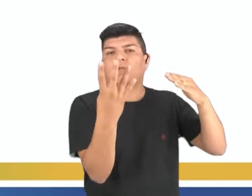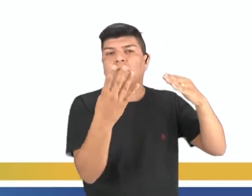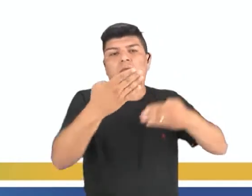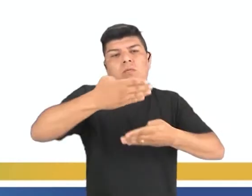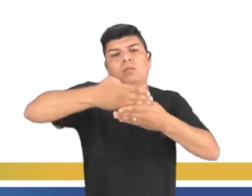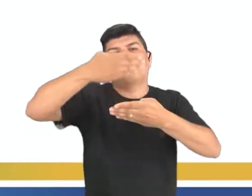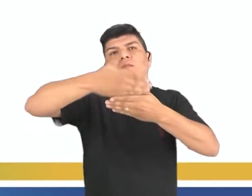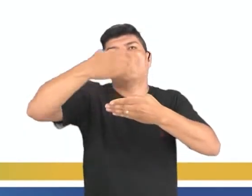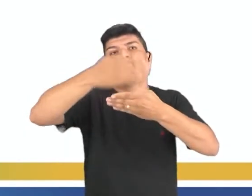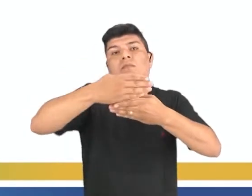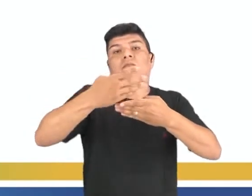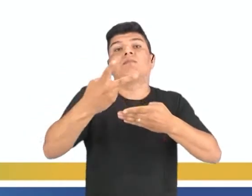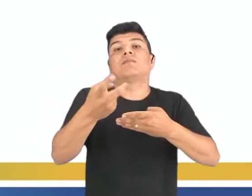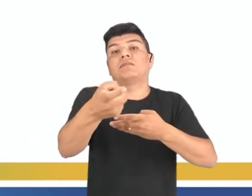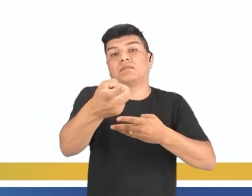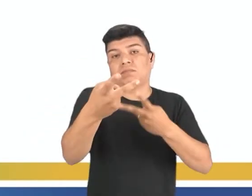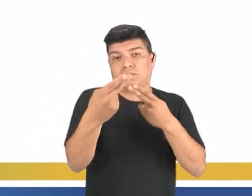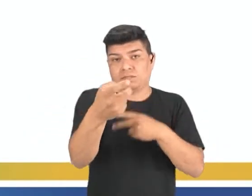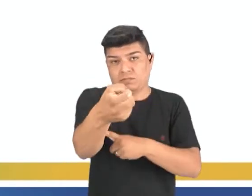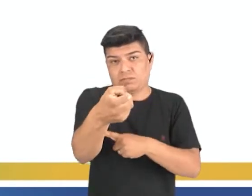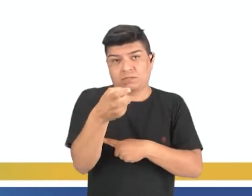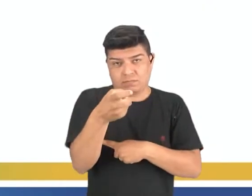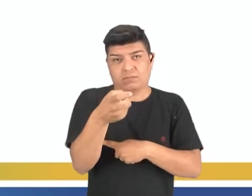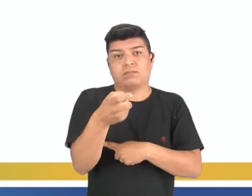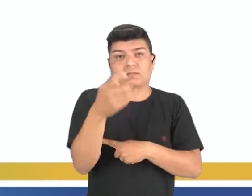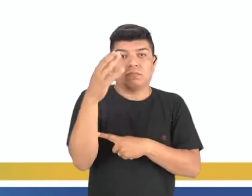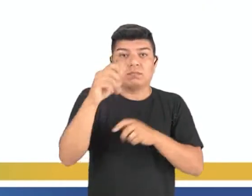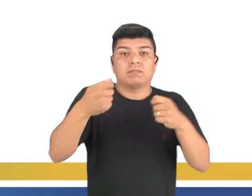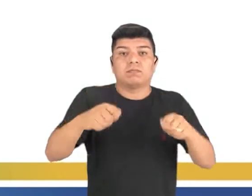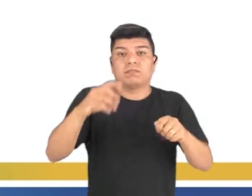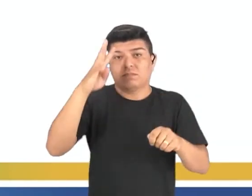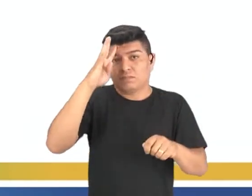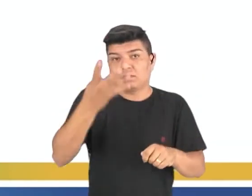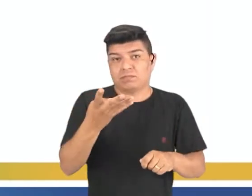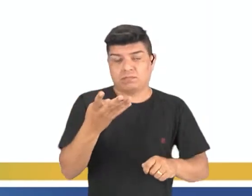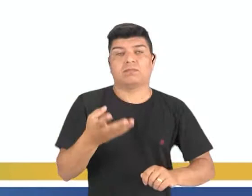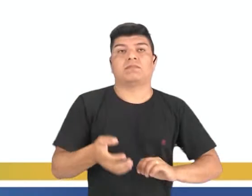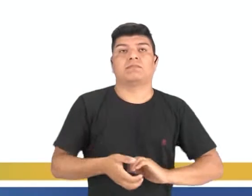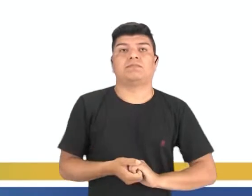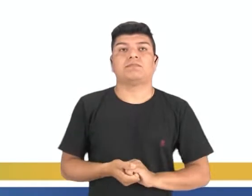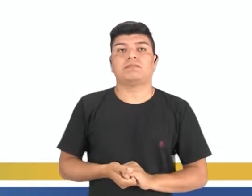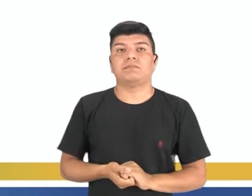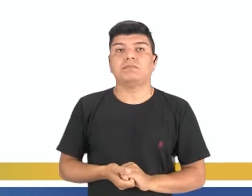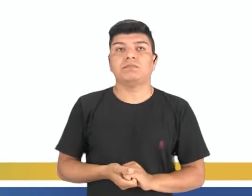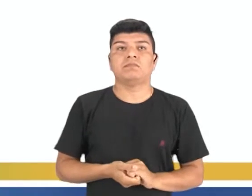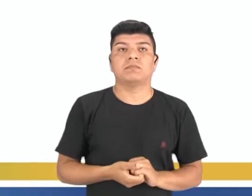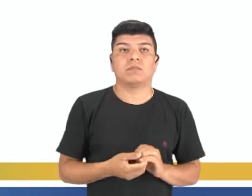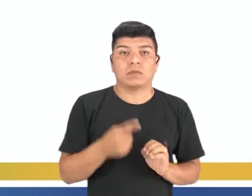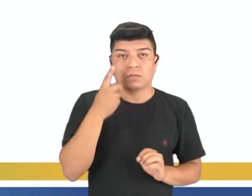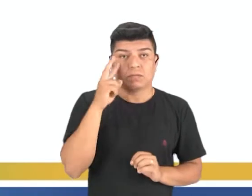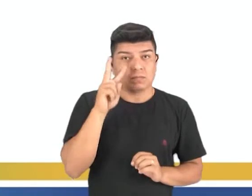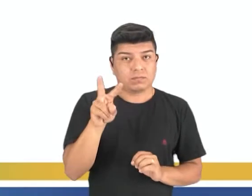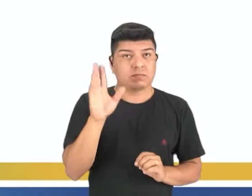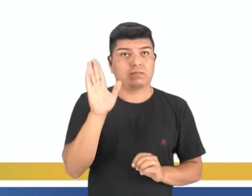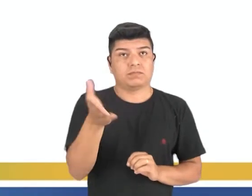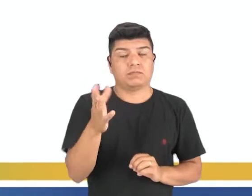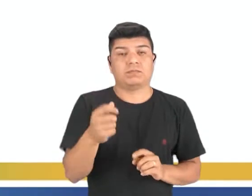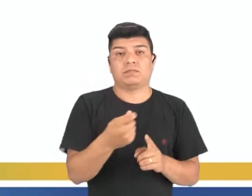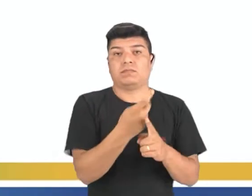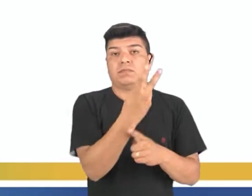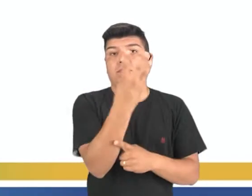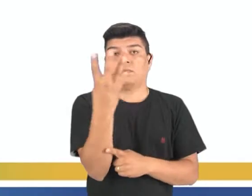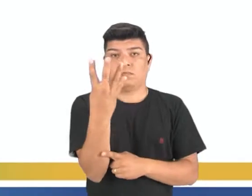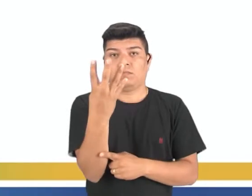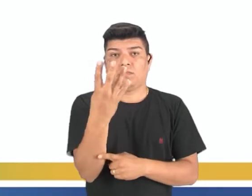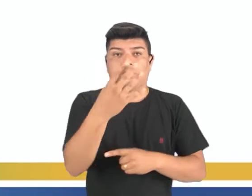tijolos, né? Então, a gente vai chamar aí o que a gente quer descobrir de X. Então, como vimos já que a quantidade de